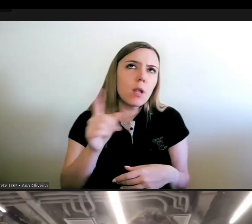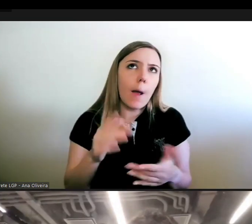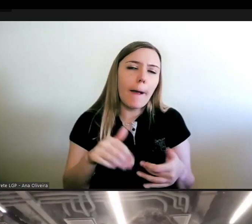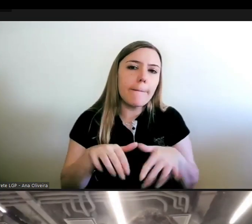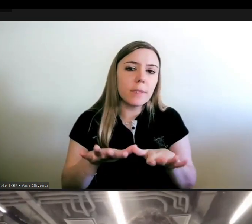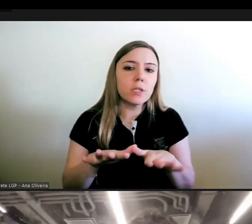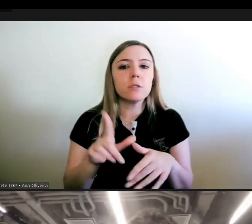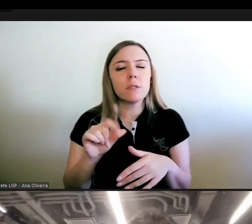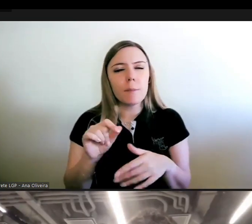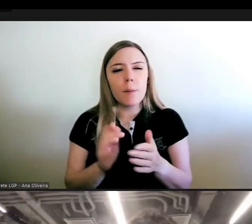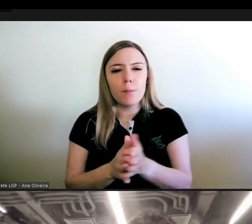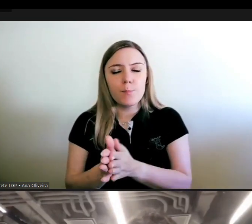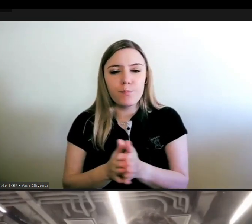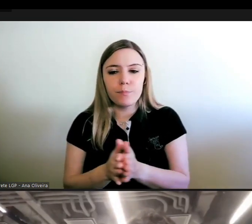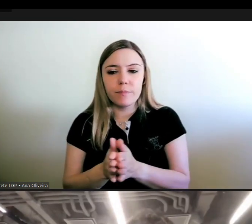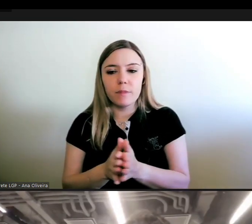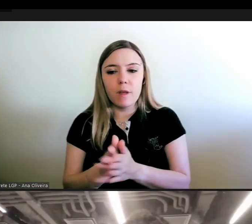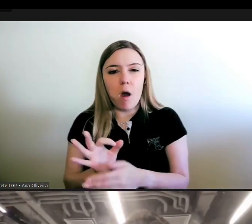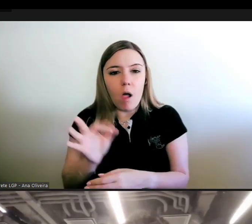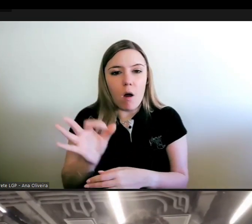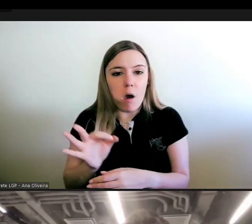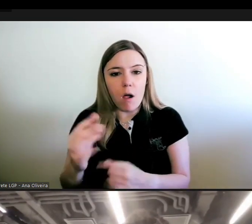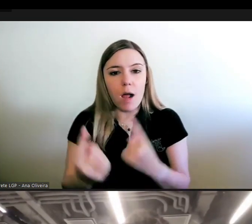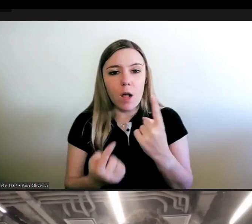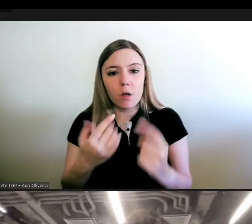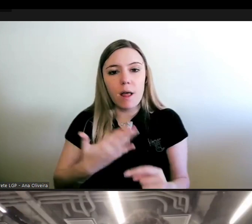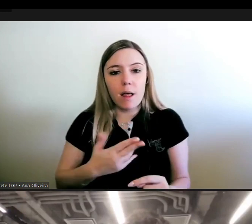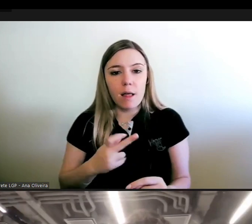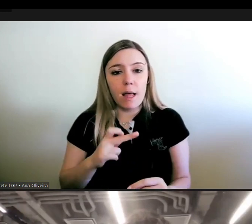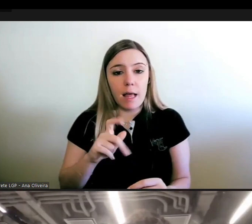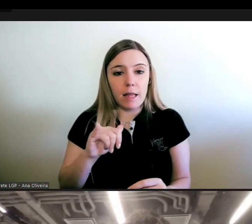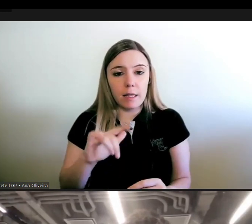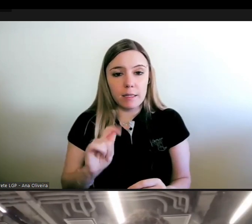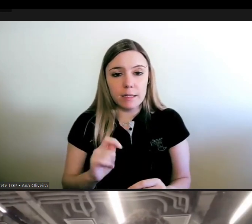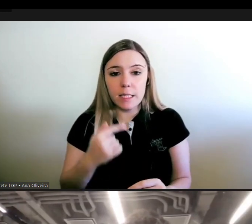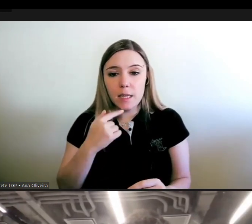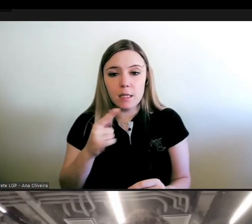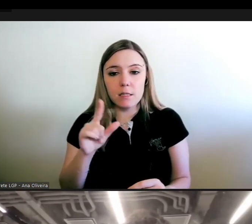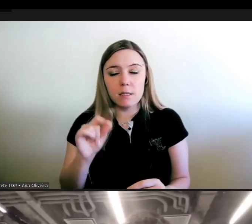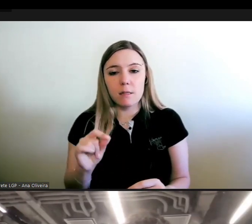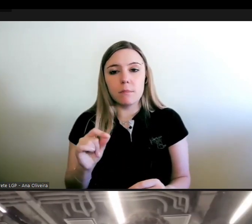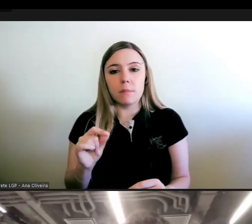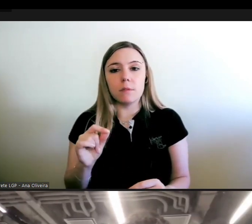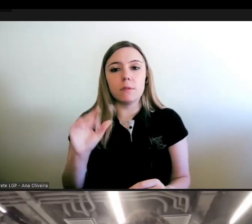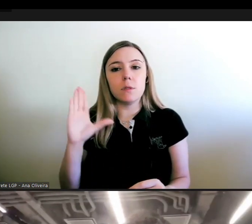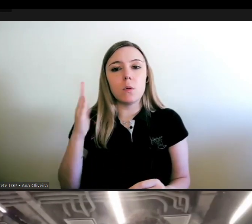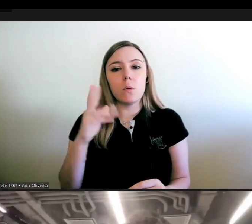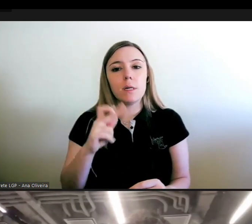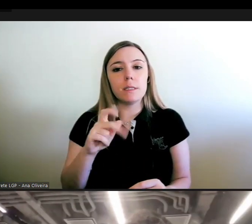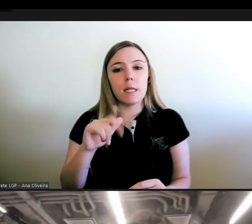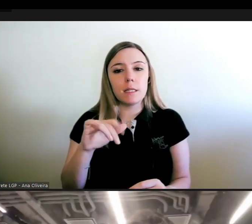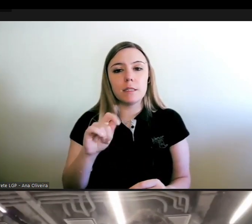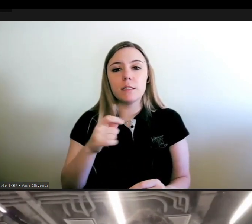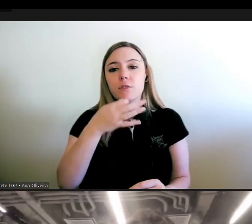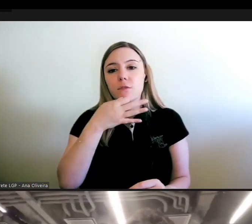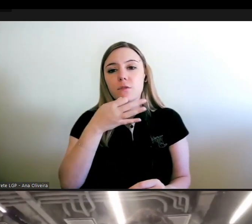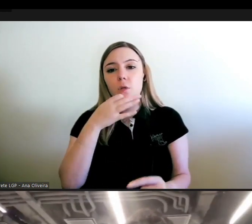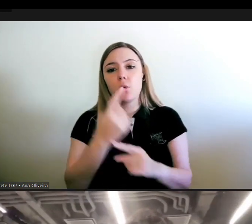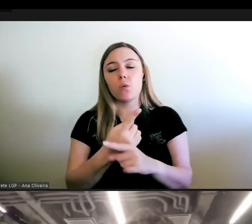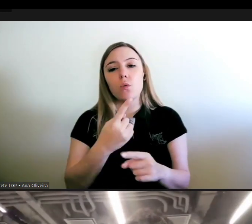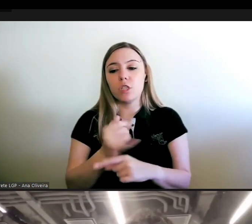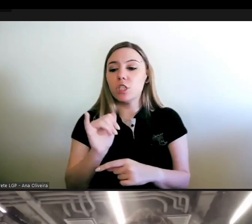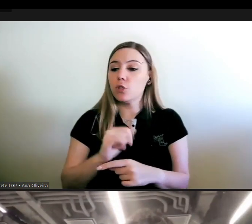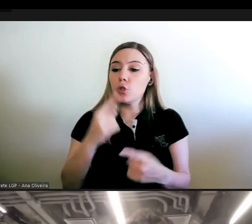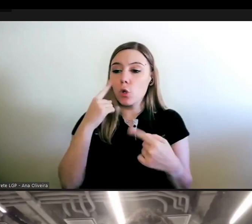buscar aqui também algumas dicas que a Alice deixou. À medida que a Alice ia falando sobre aquilo que as entidades públicas